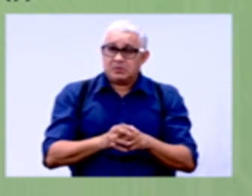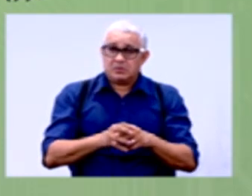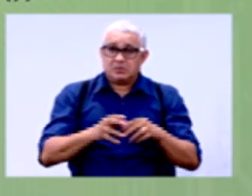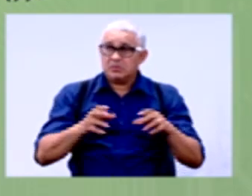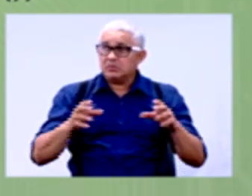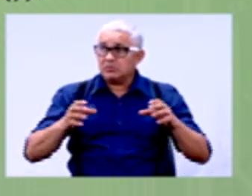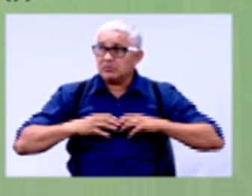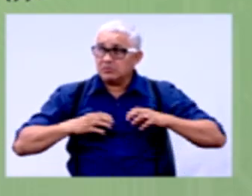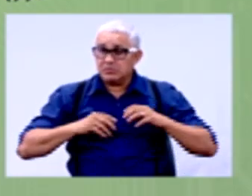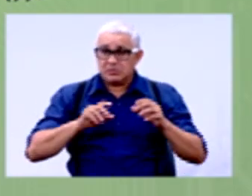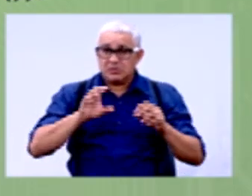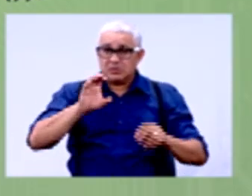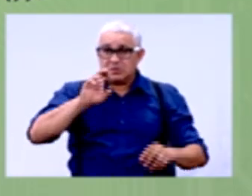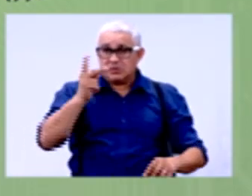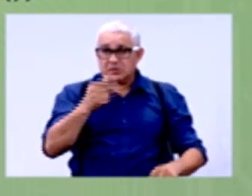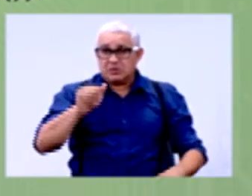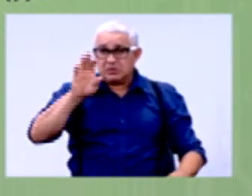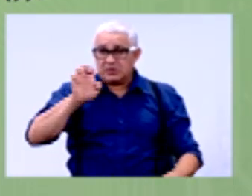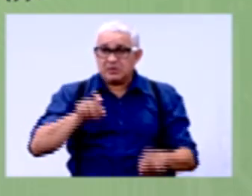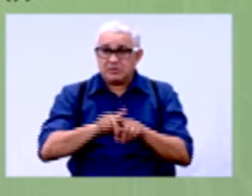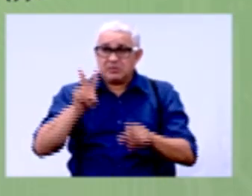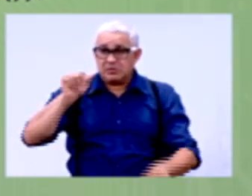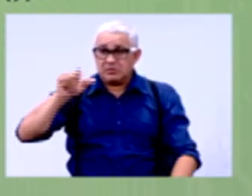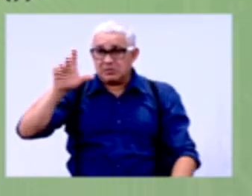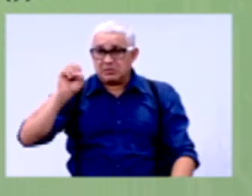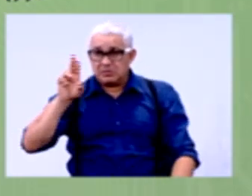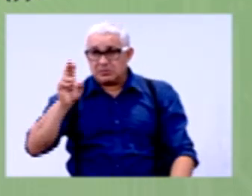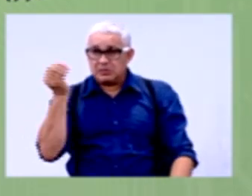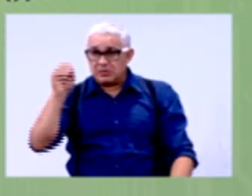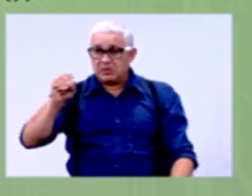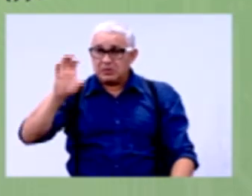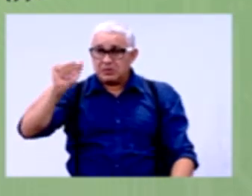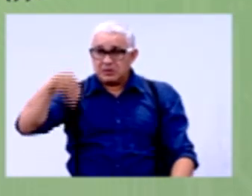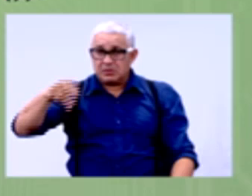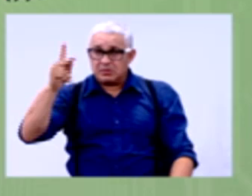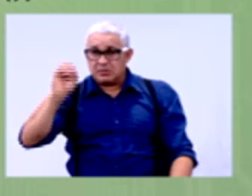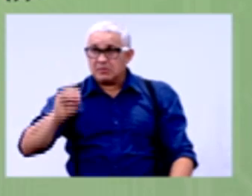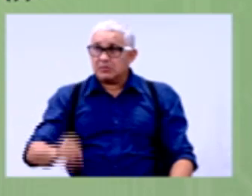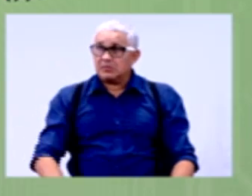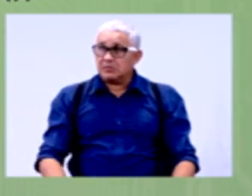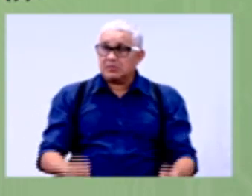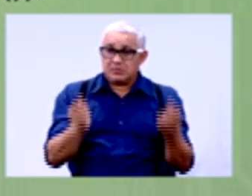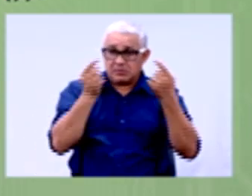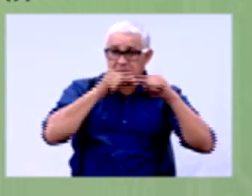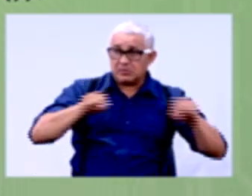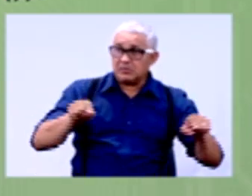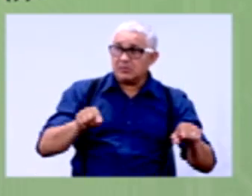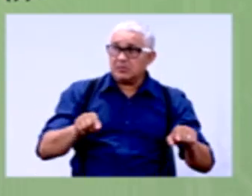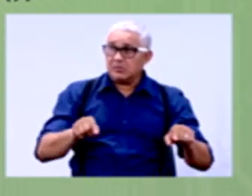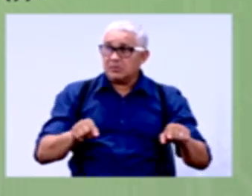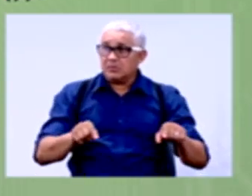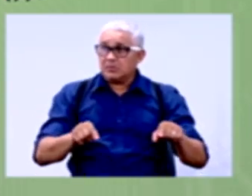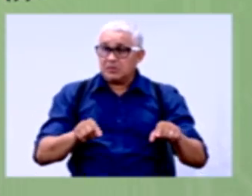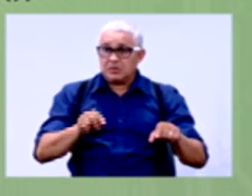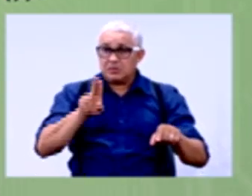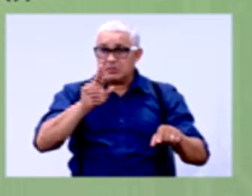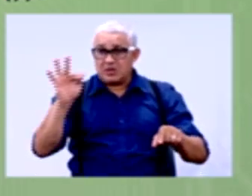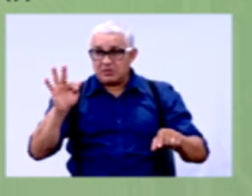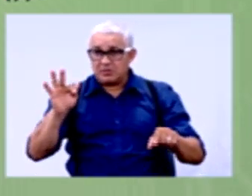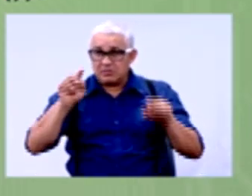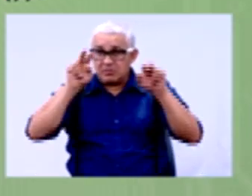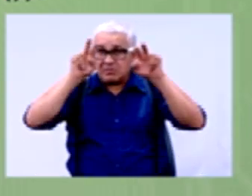o valor é o que vem no campo. Mesma coisa aqui, chave ao UF e o valor é o que vem no